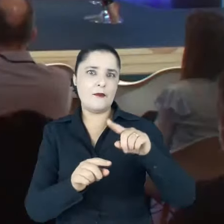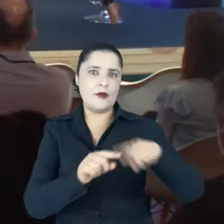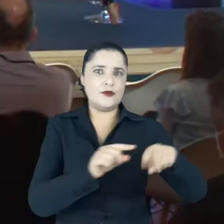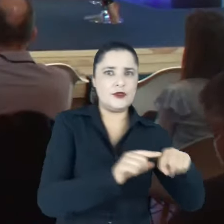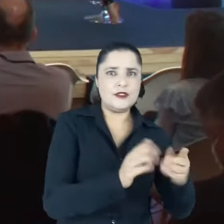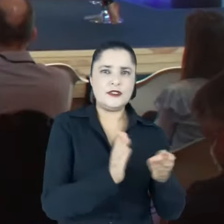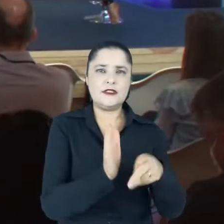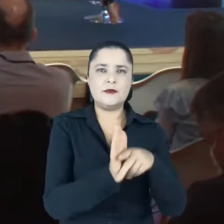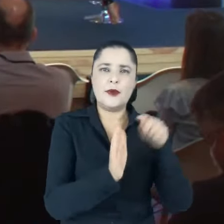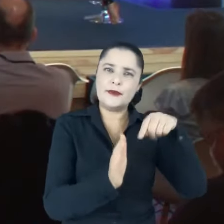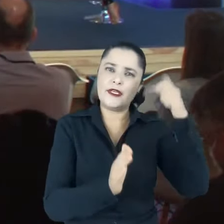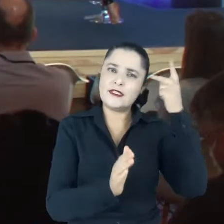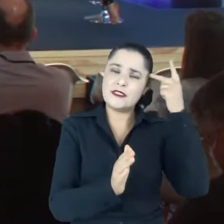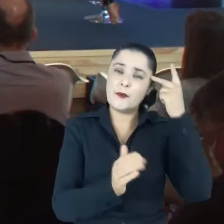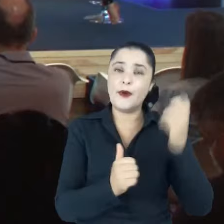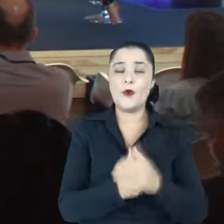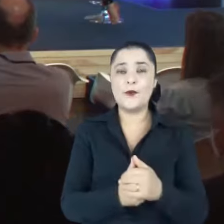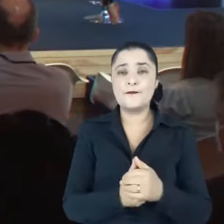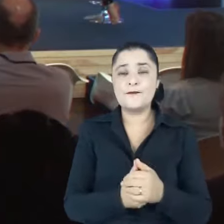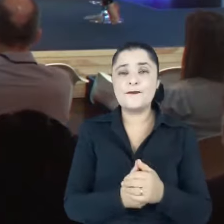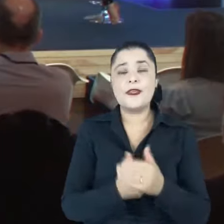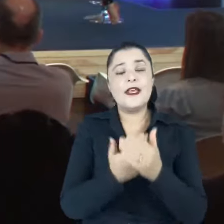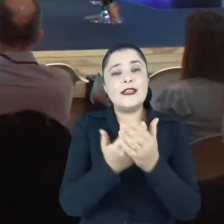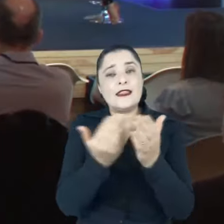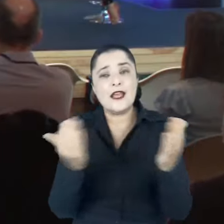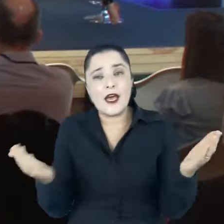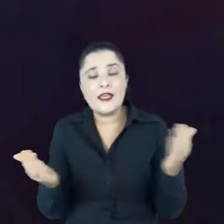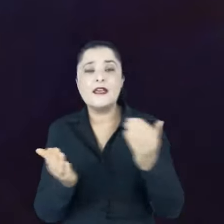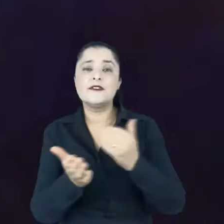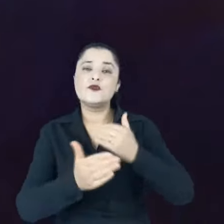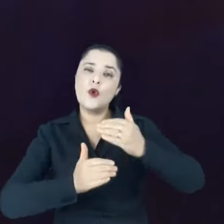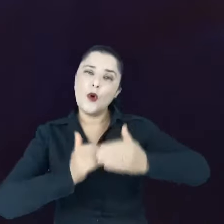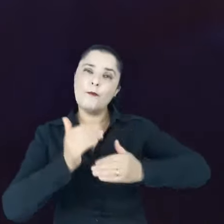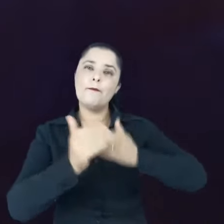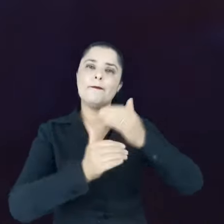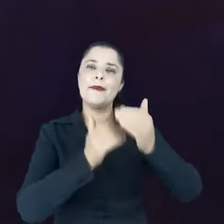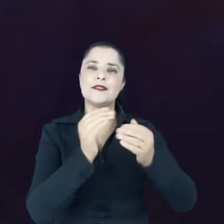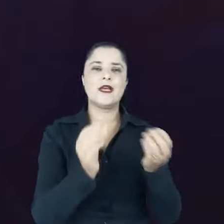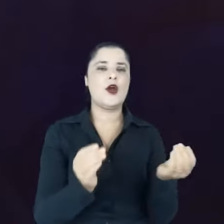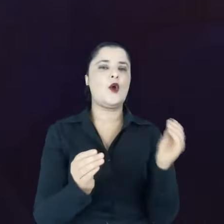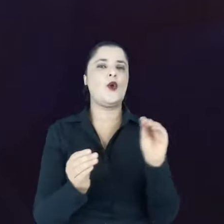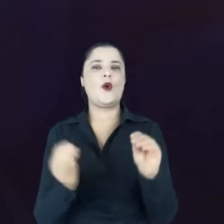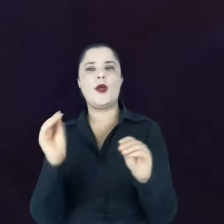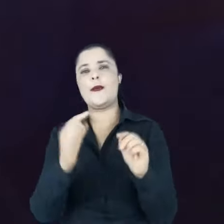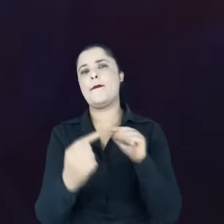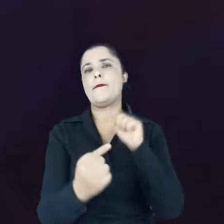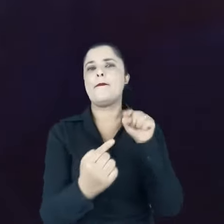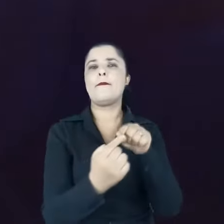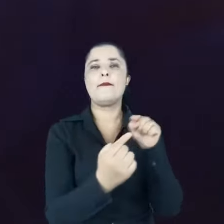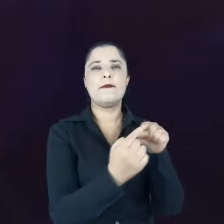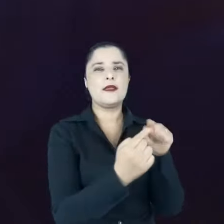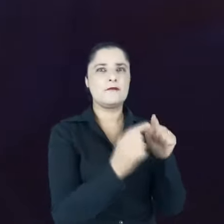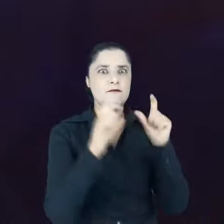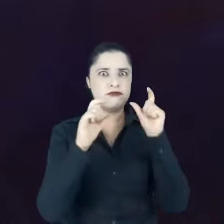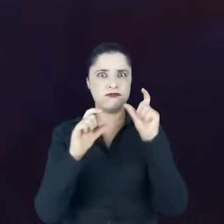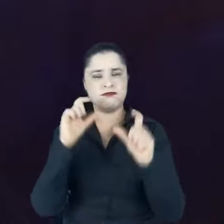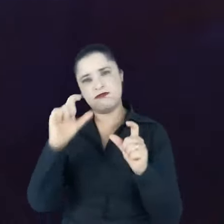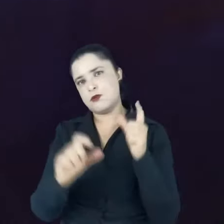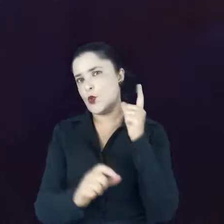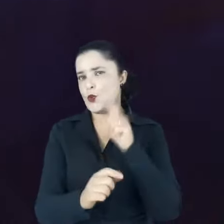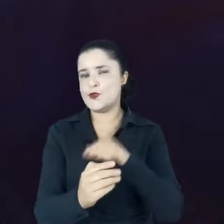Paulo. Então, daí a gente começa aí sim a colocar também metas bastante ambiciosas. Eu passo para outra parte, que é o